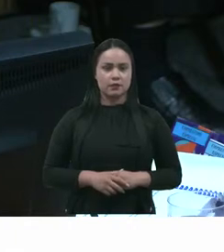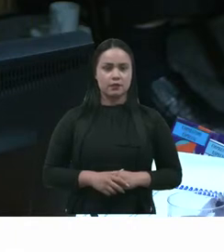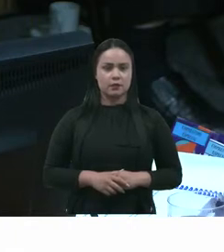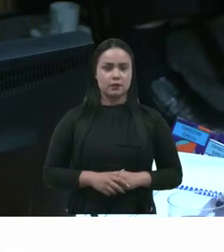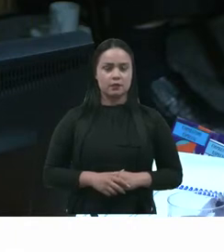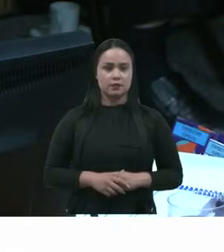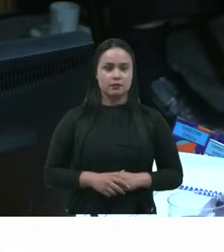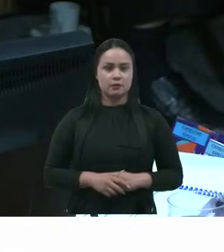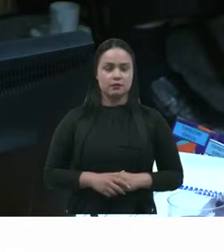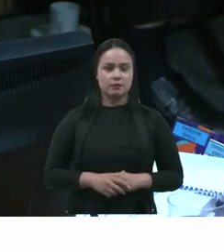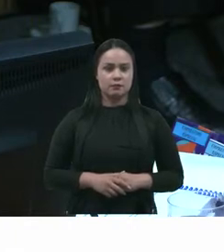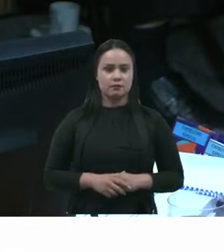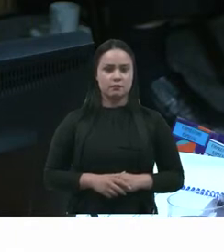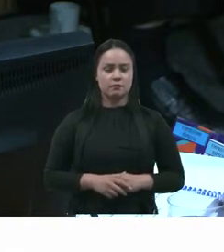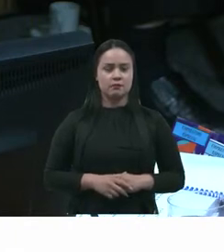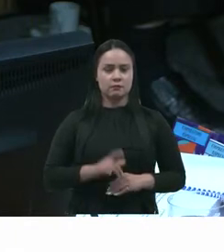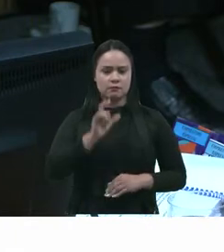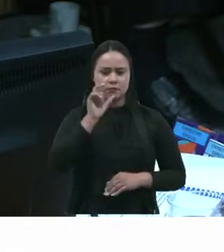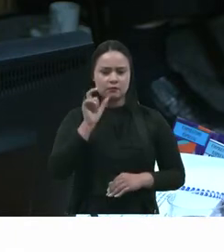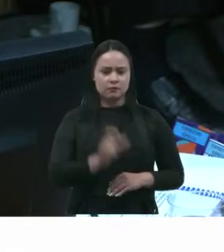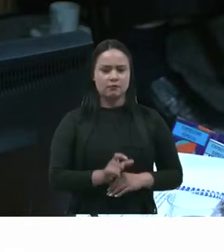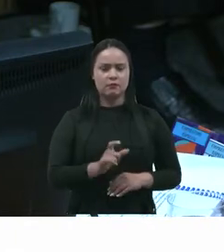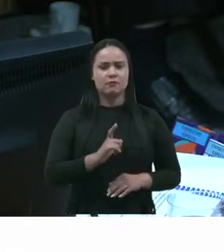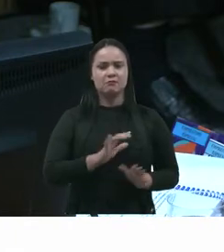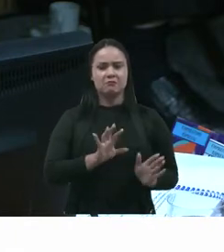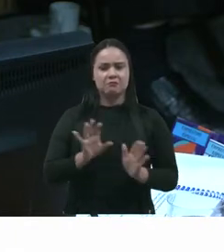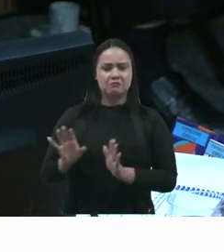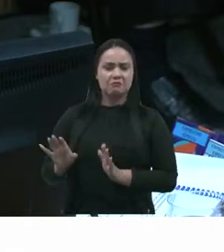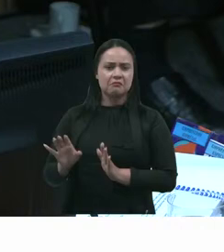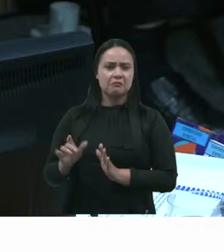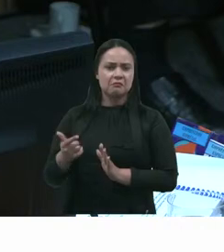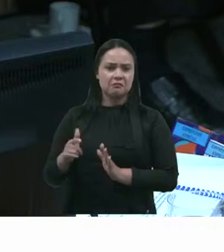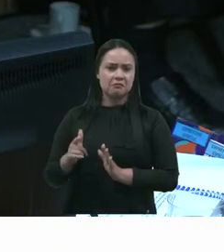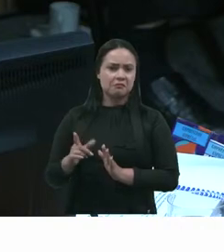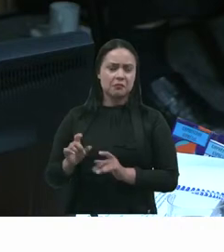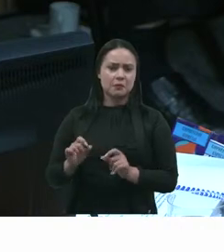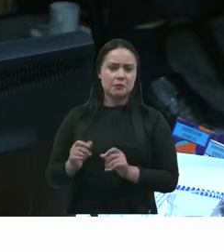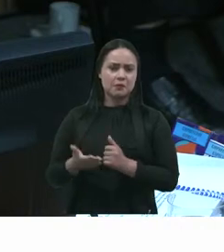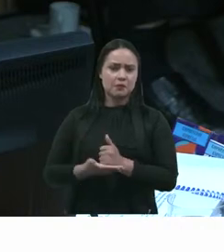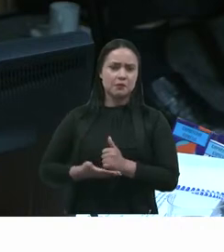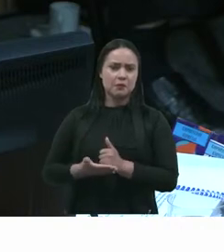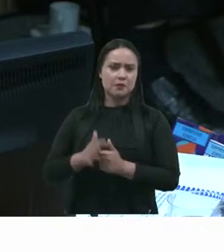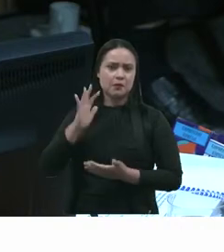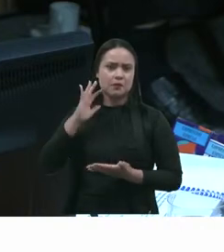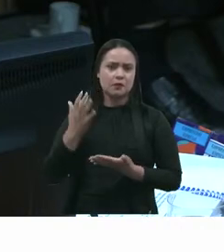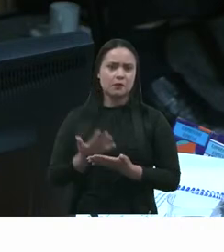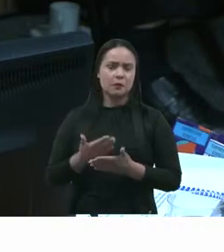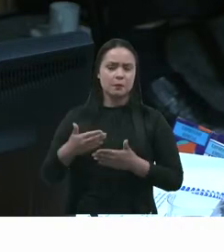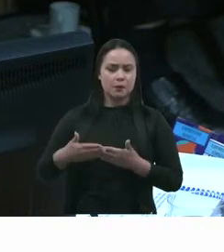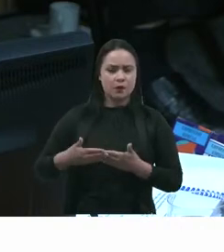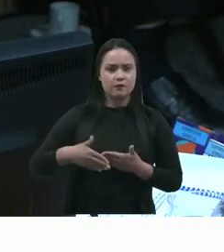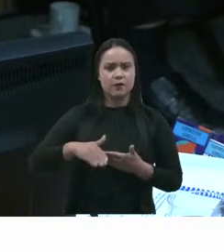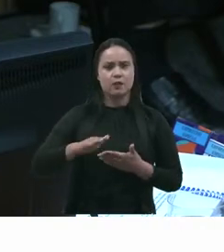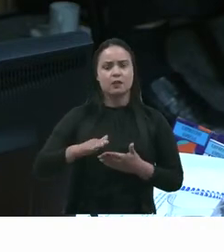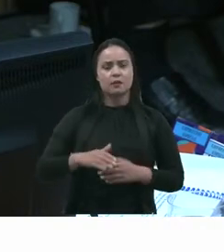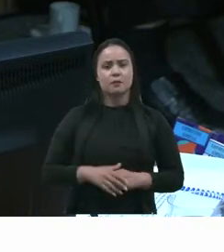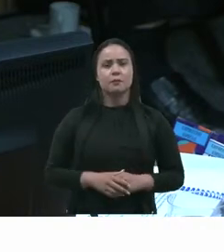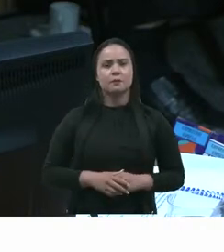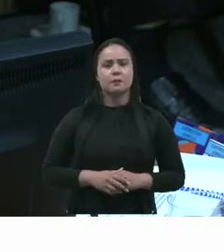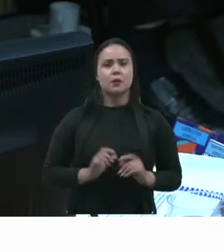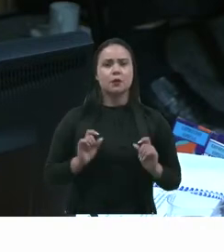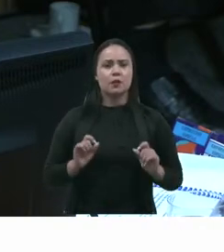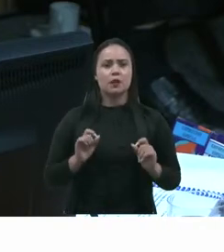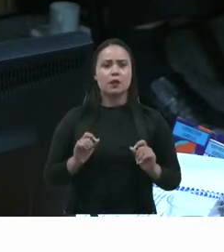aplicada a pena de advertência em caráter reservado, não obstante os fundamentos da decisão proferida,